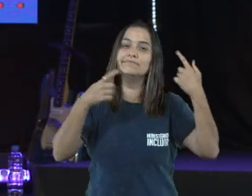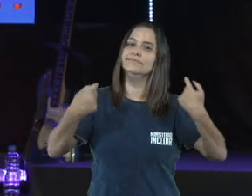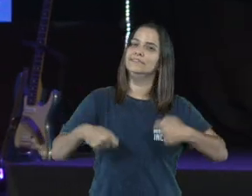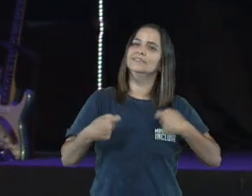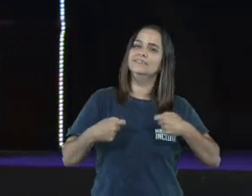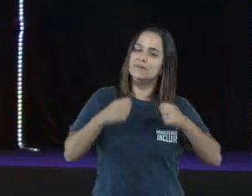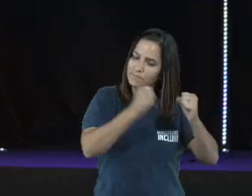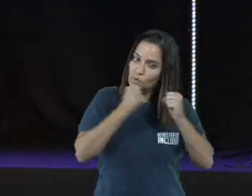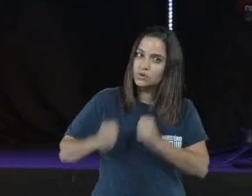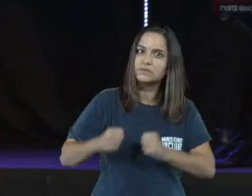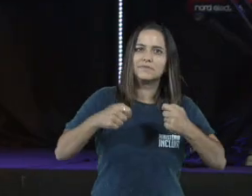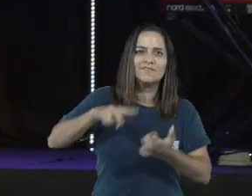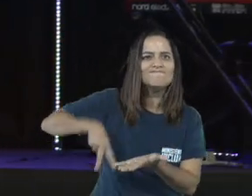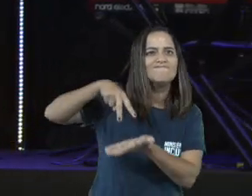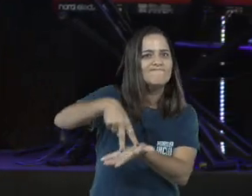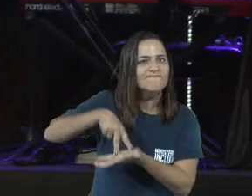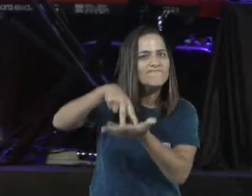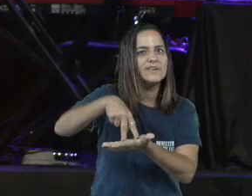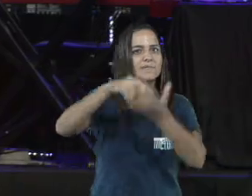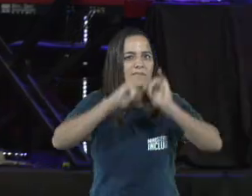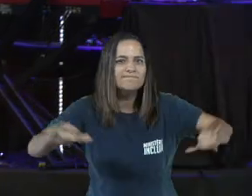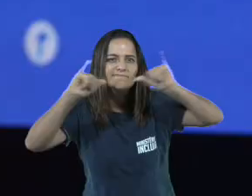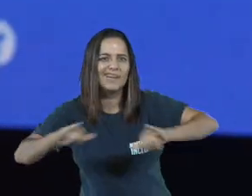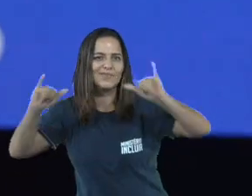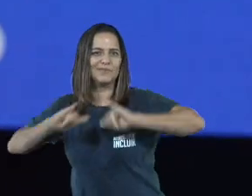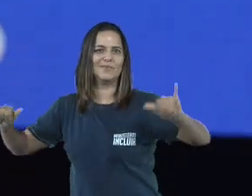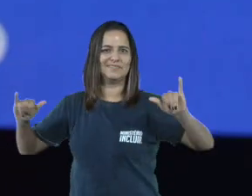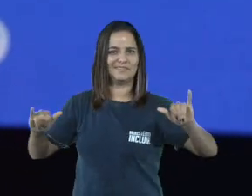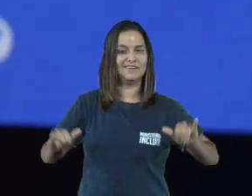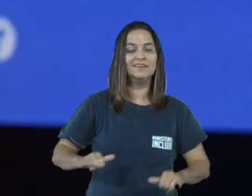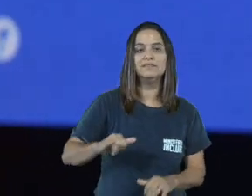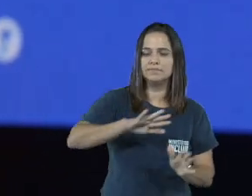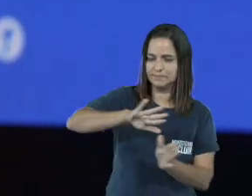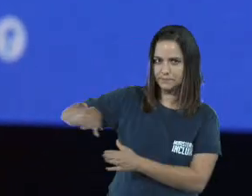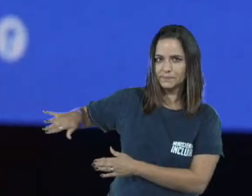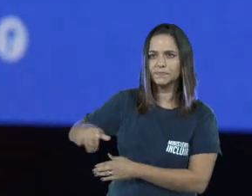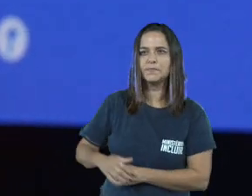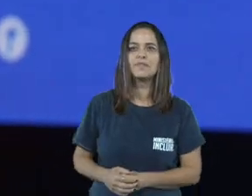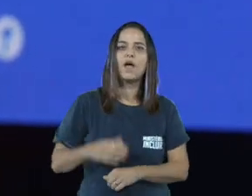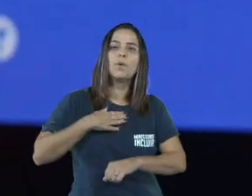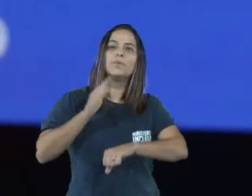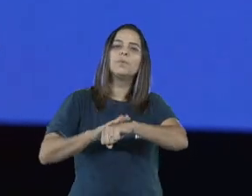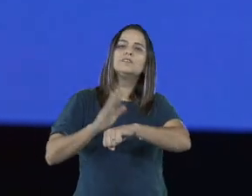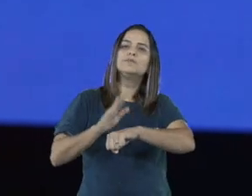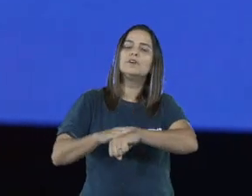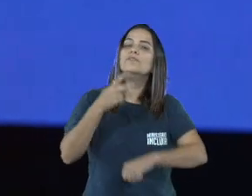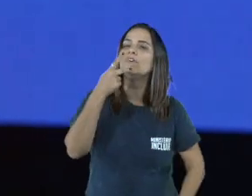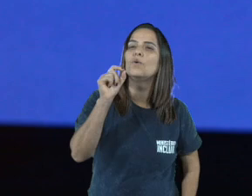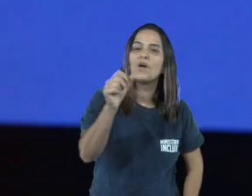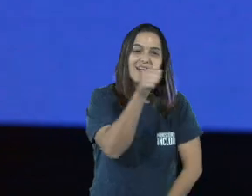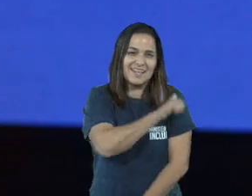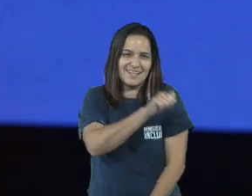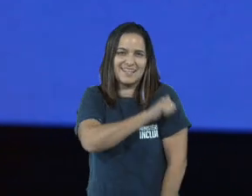e eu sempre digo que Rio de Janeiro dá para fraco ou não e no dia a vacina no Brasil ainda lá em Madureira já tinha as vacinas os cara botaram